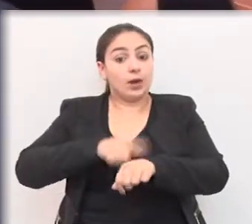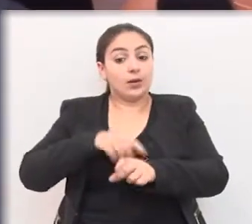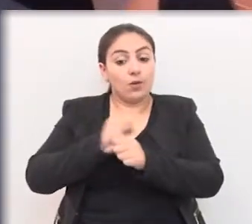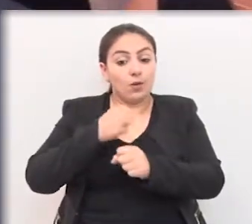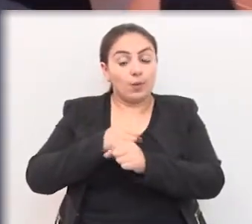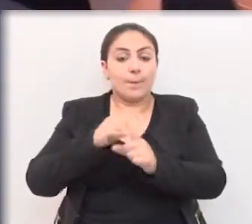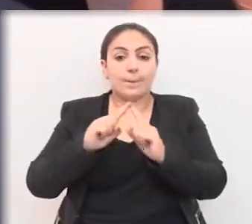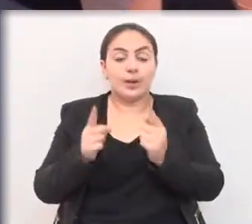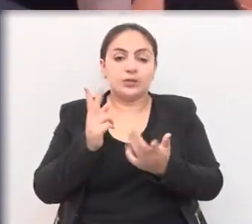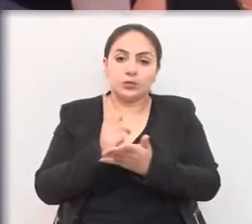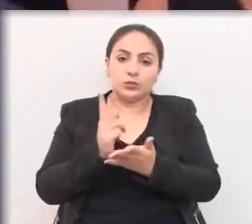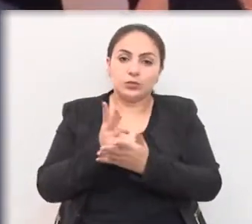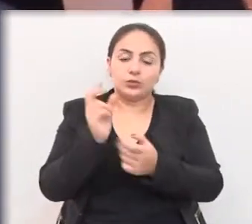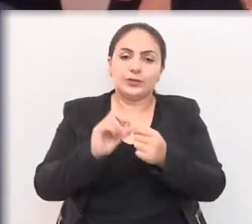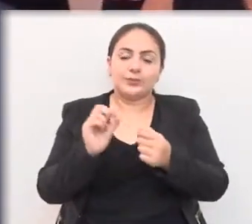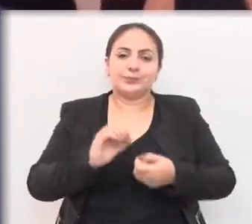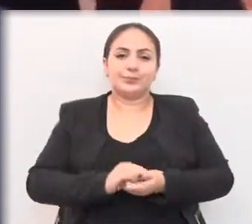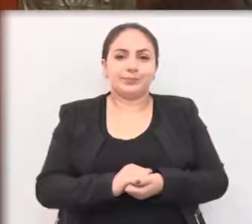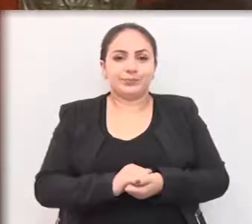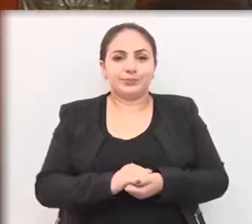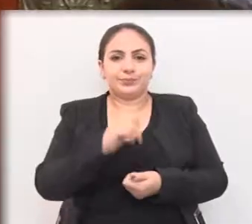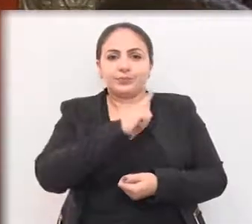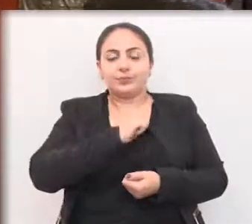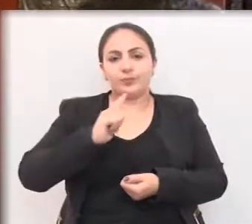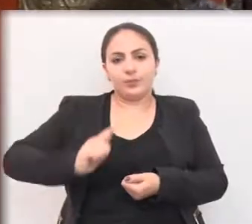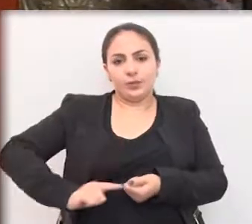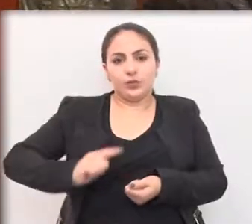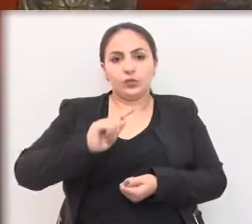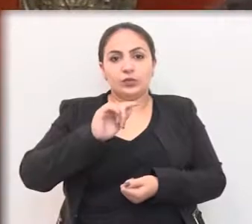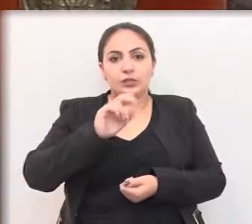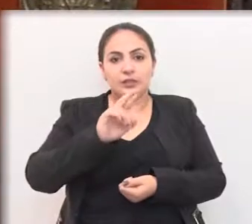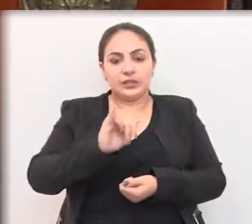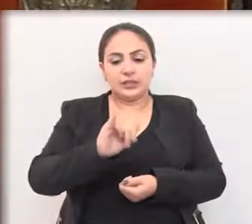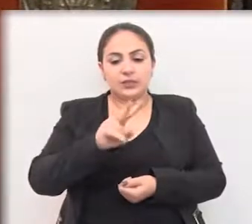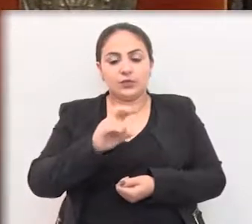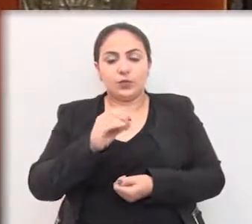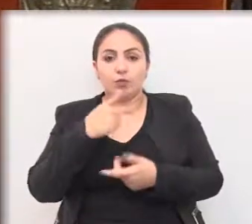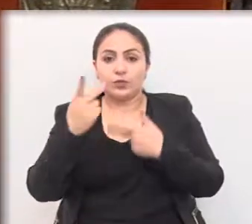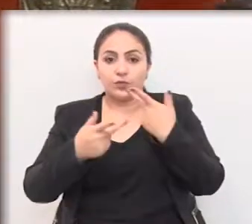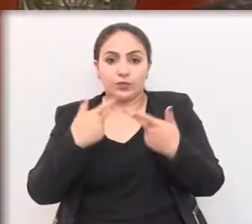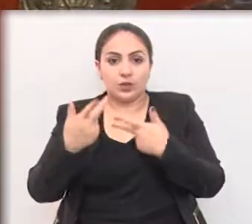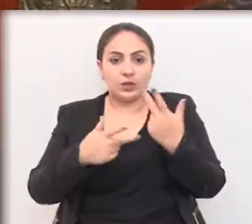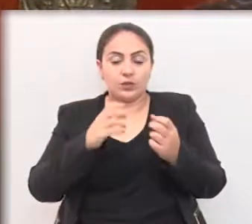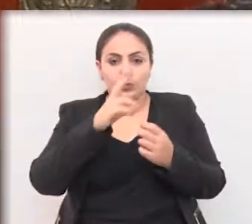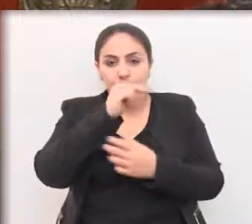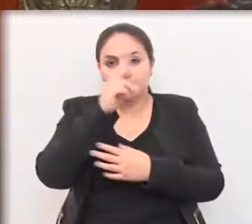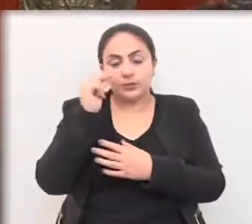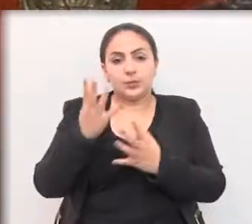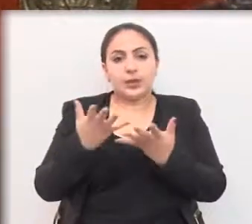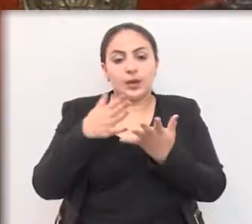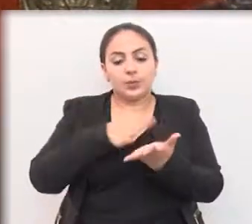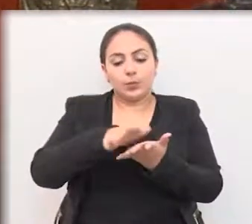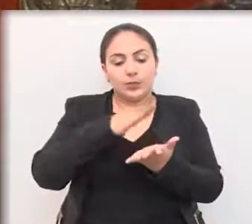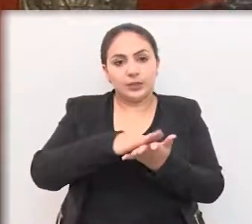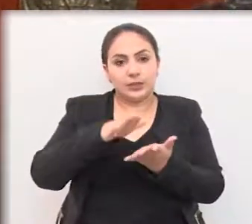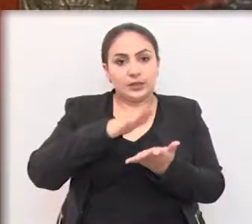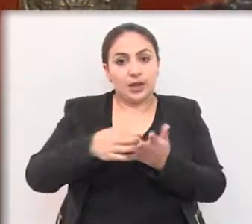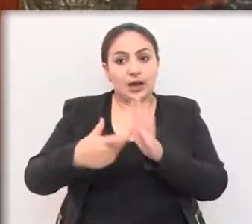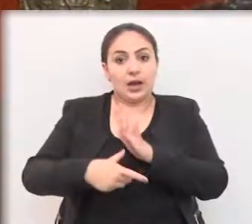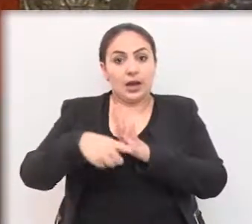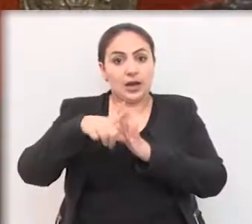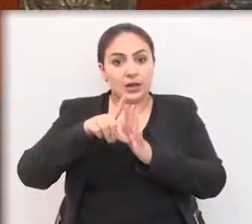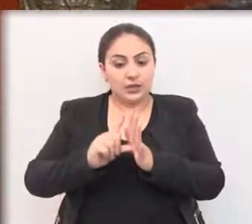enfim, mas o aeroporto vai continuar operando normalmente. O governador José Ivo Sartori disse que o Poder Executivo quer publicar o